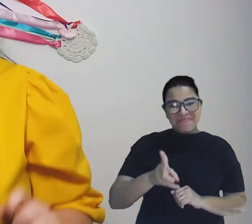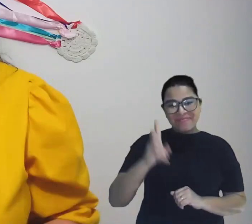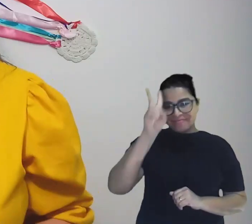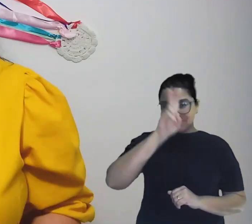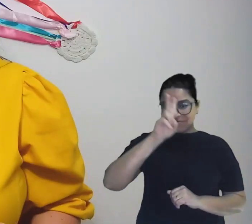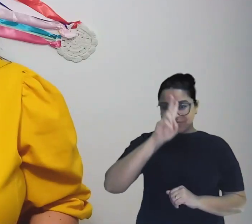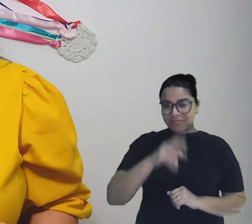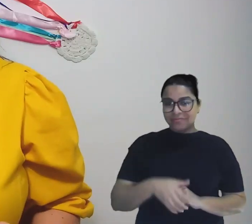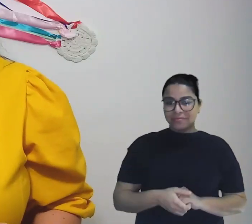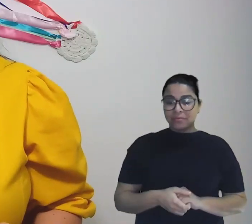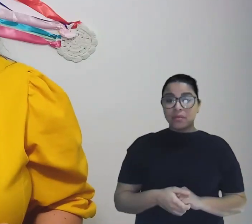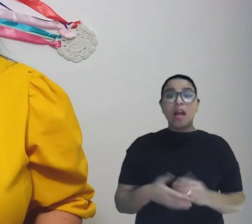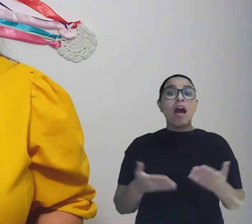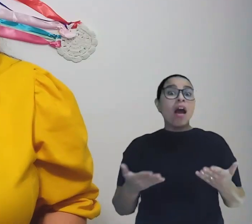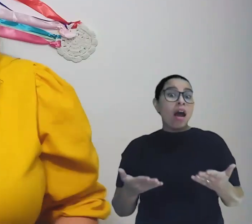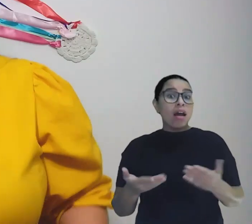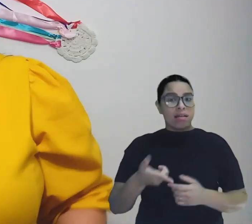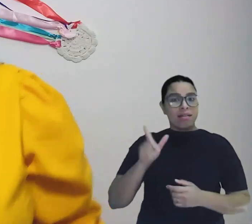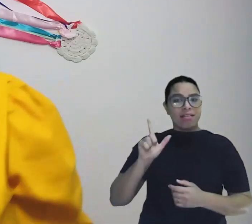Vamos continuar a nossa história?